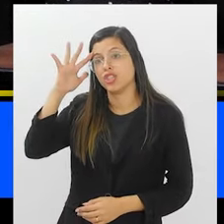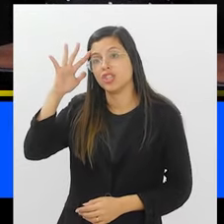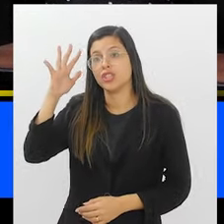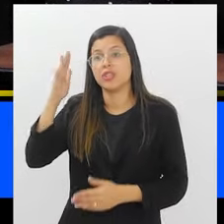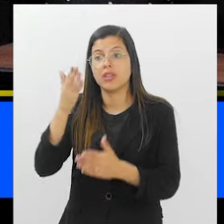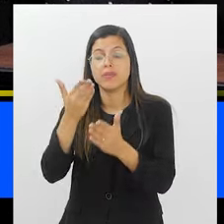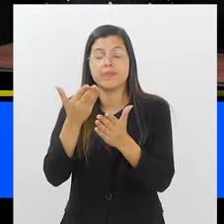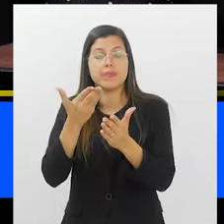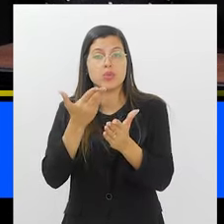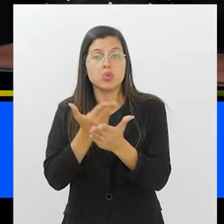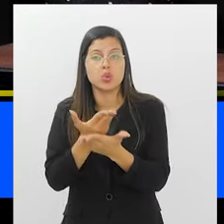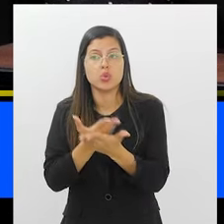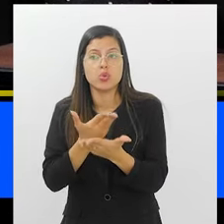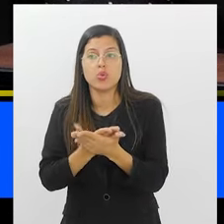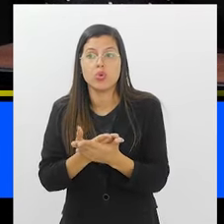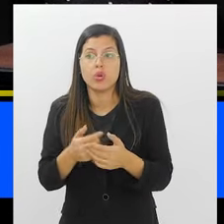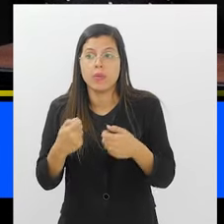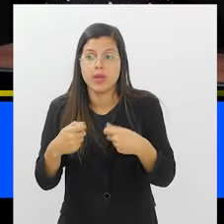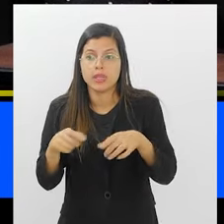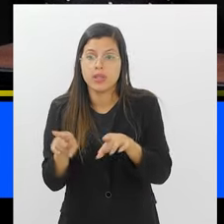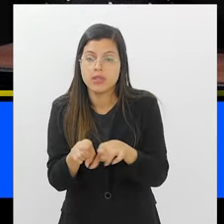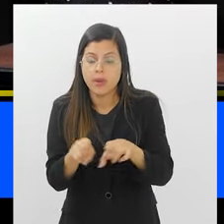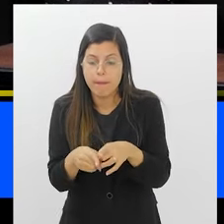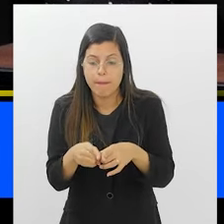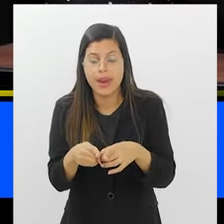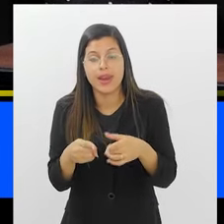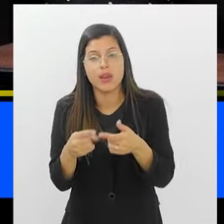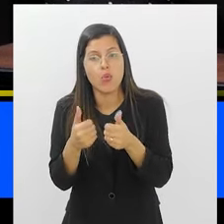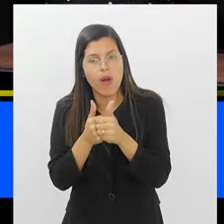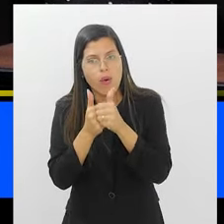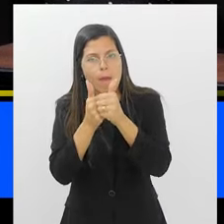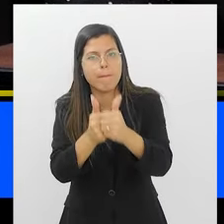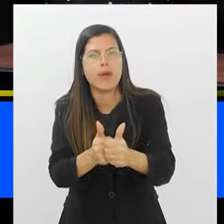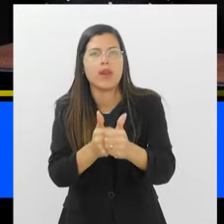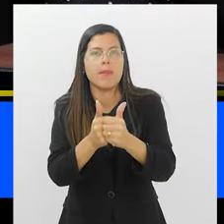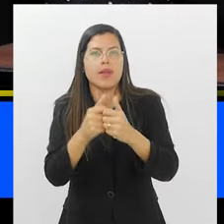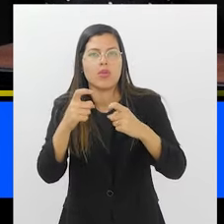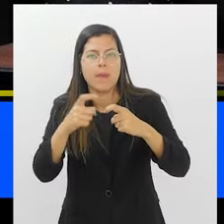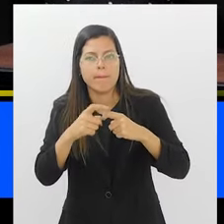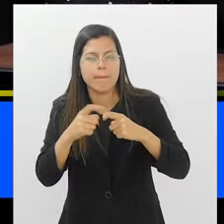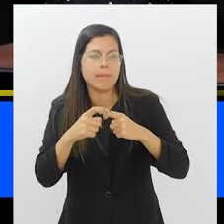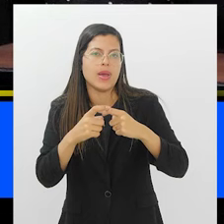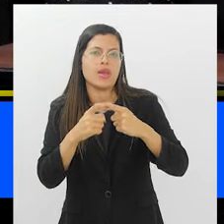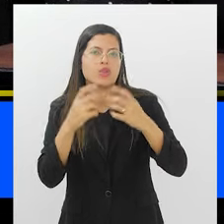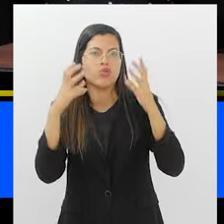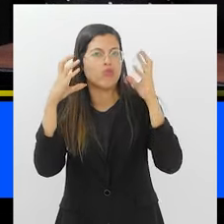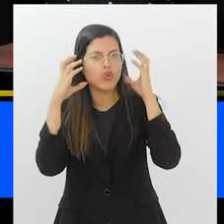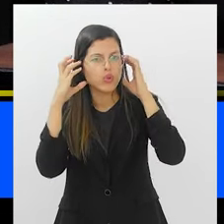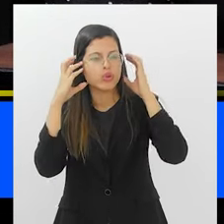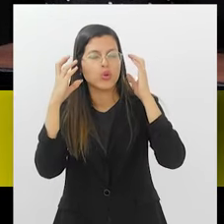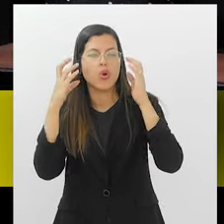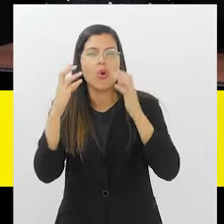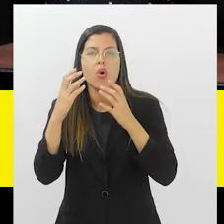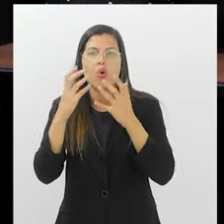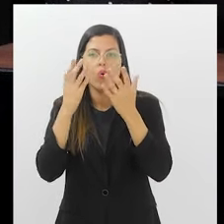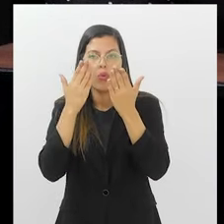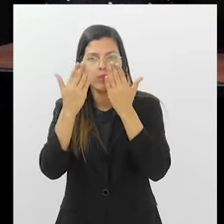estudo, essa pessoa precisa de um acompanhamento multidisciplinar. Médico, psicólogo, fonoaudiólogo, terapeuta ocupacional,